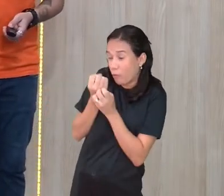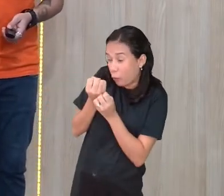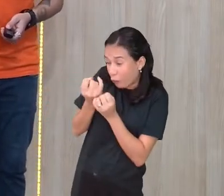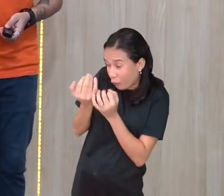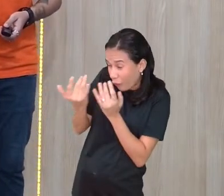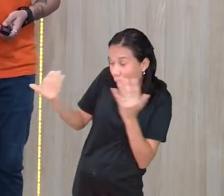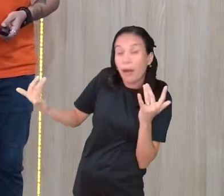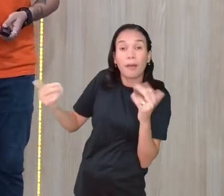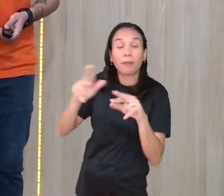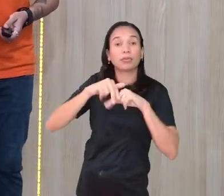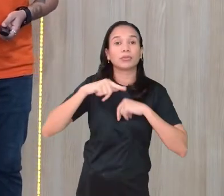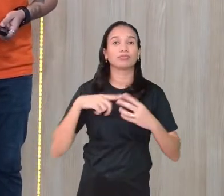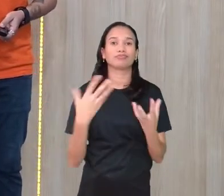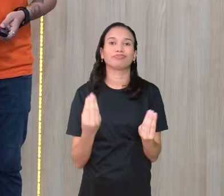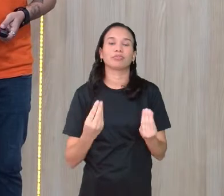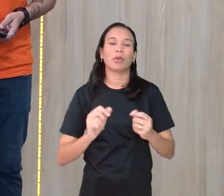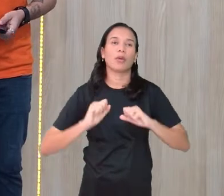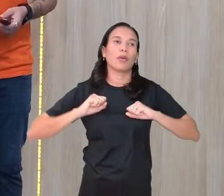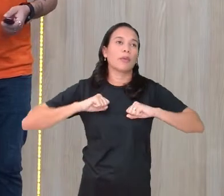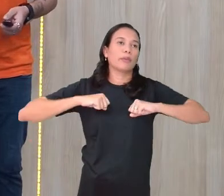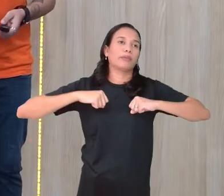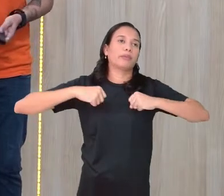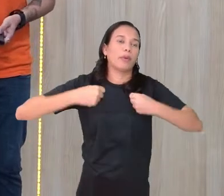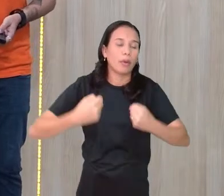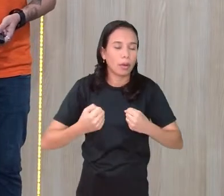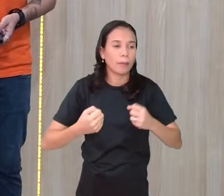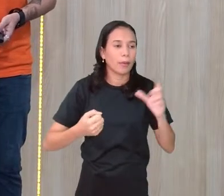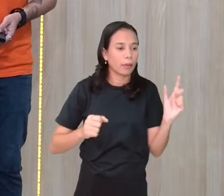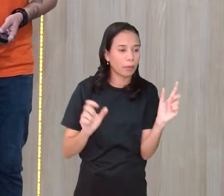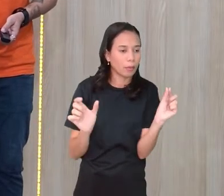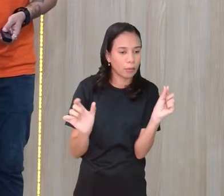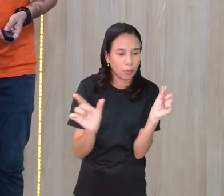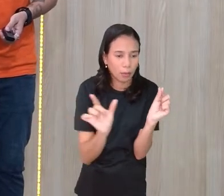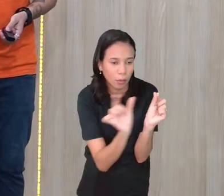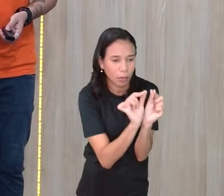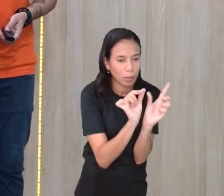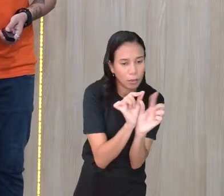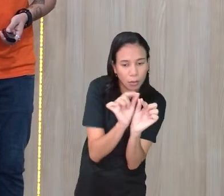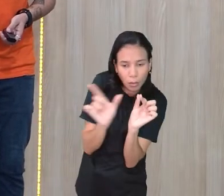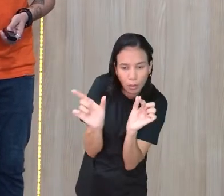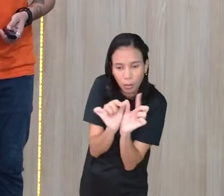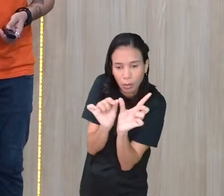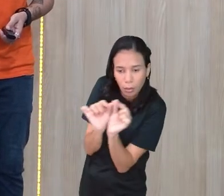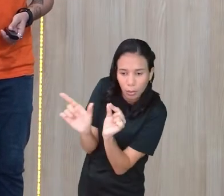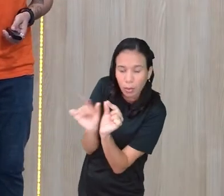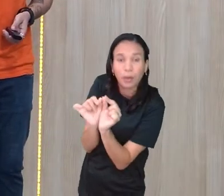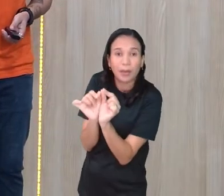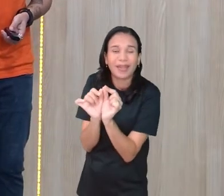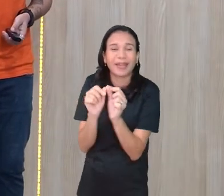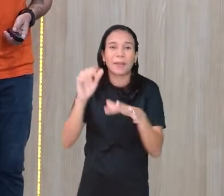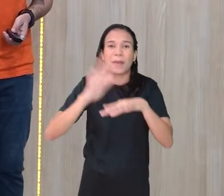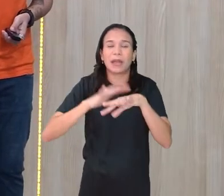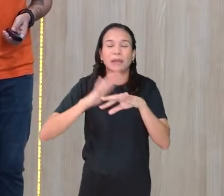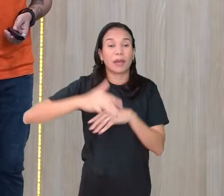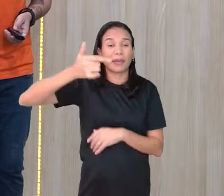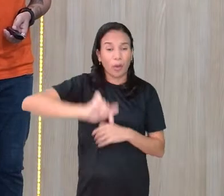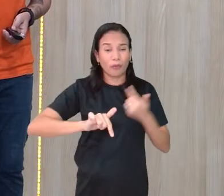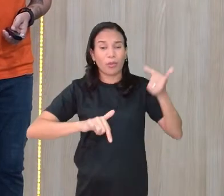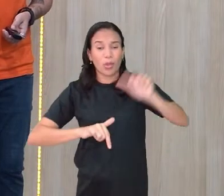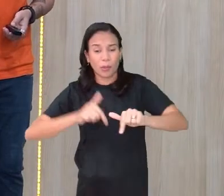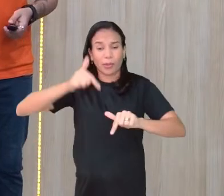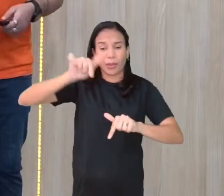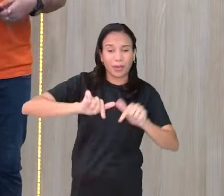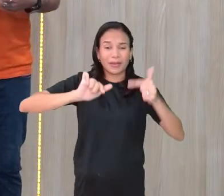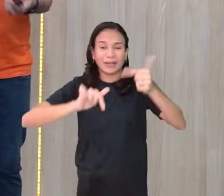vezes. Então, eu teria mais trabalho de fazer. E quando a gente está em matemática fazendo uma coisa que ela é muito repetitiva e muito